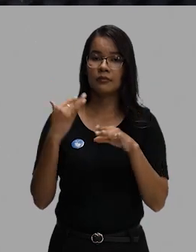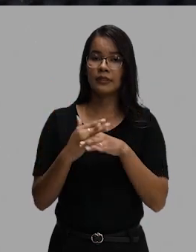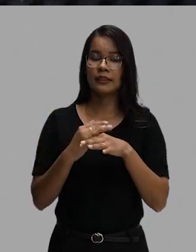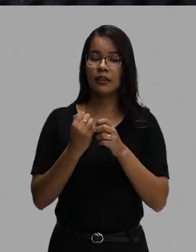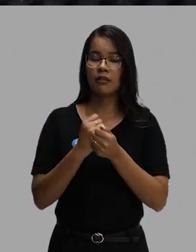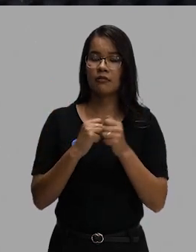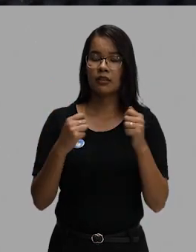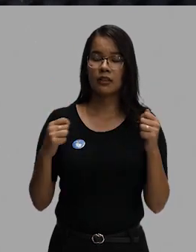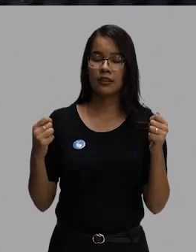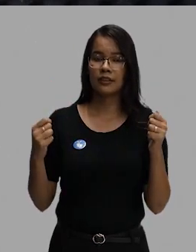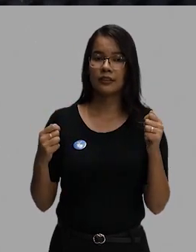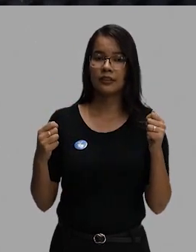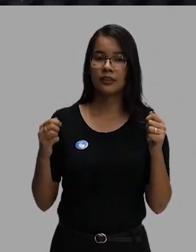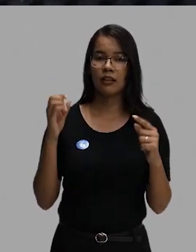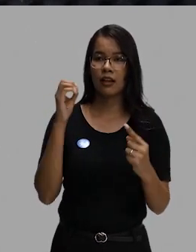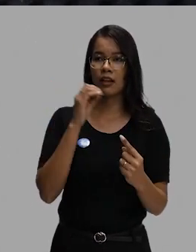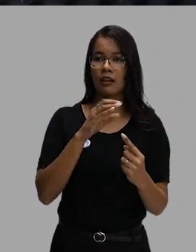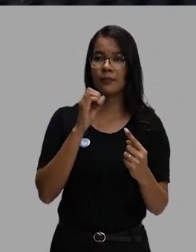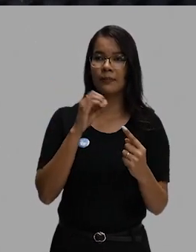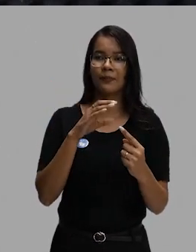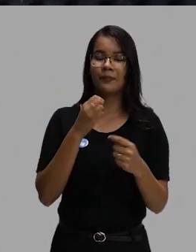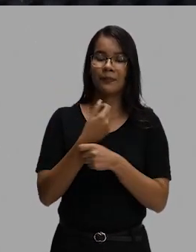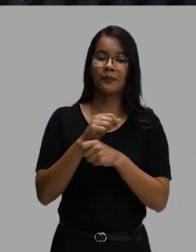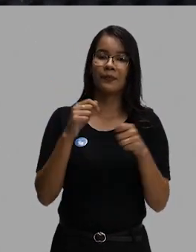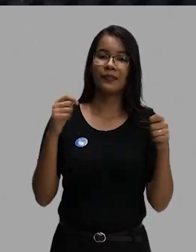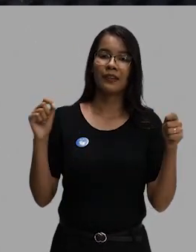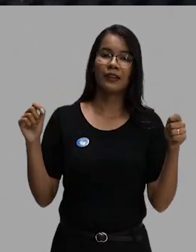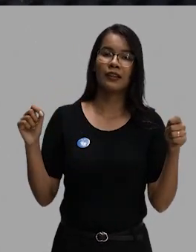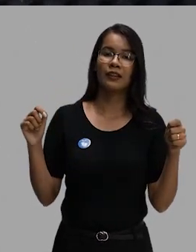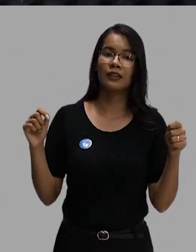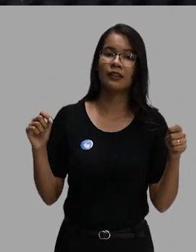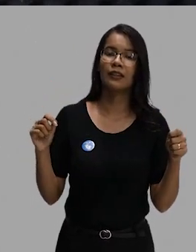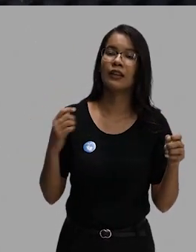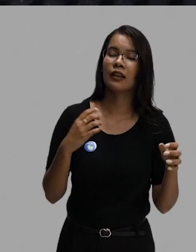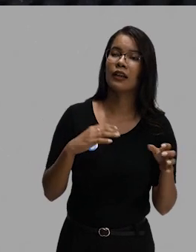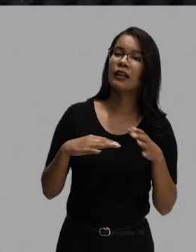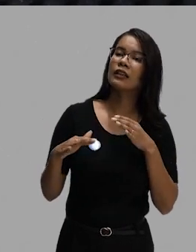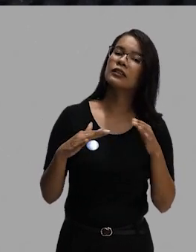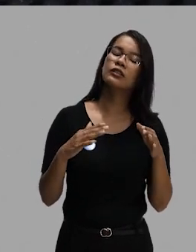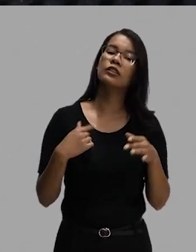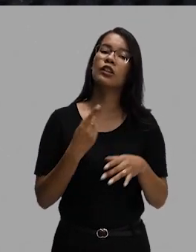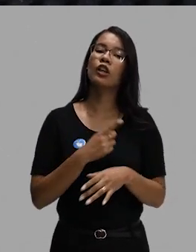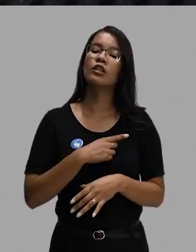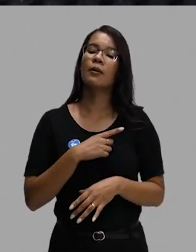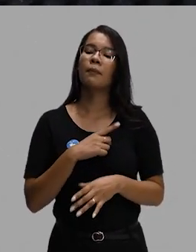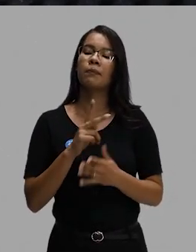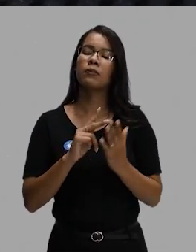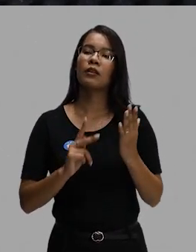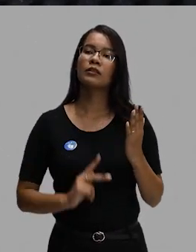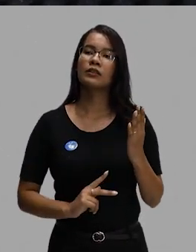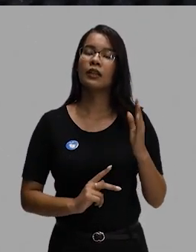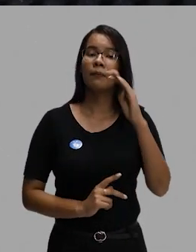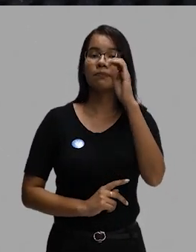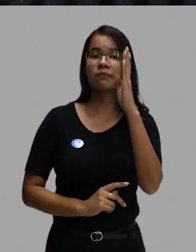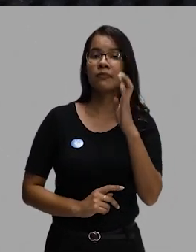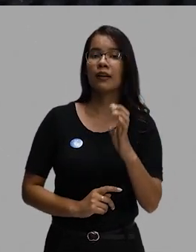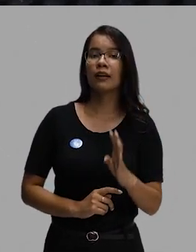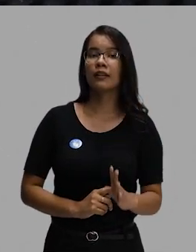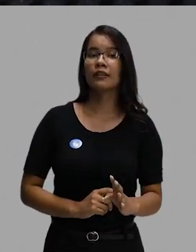grandes críticas, grandes reações na nossa poesia